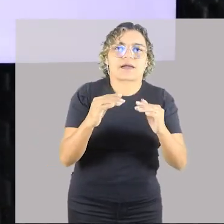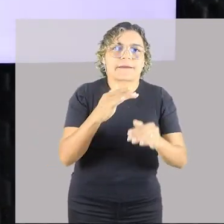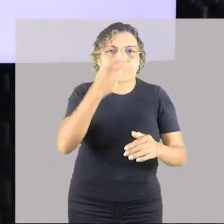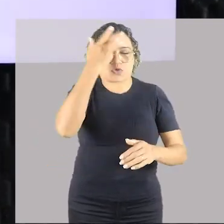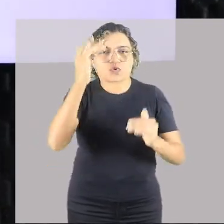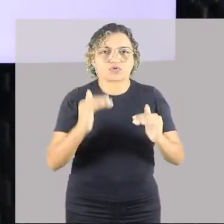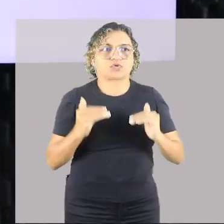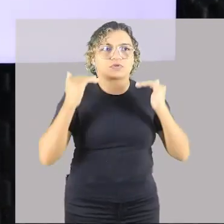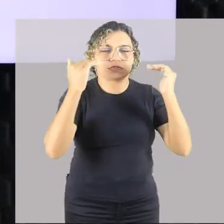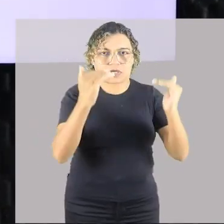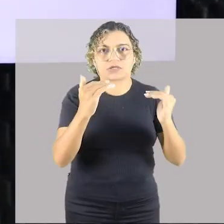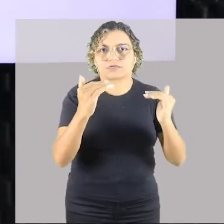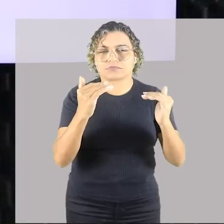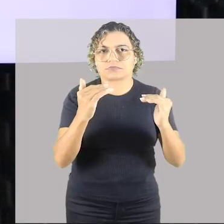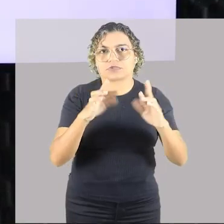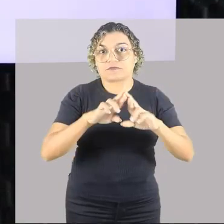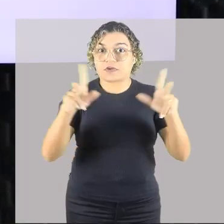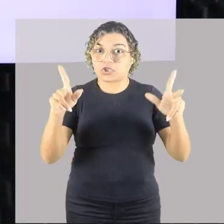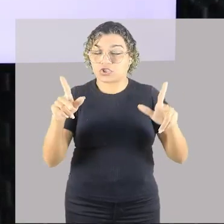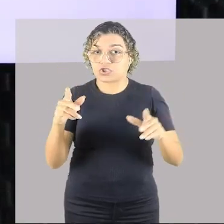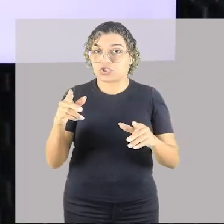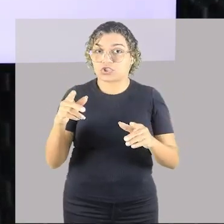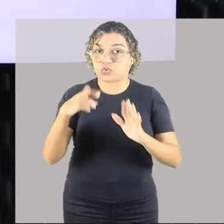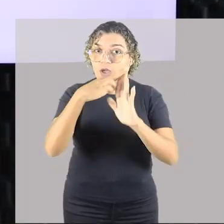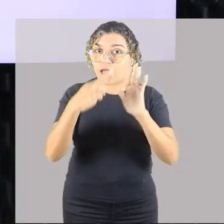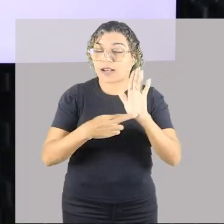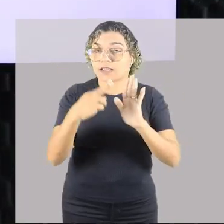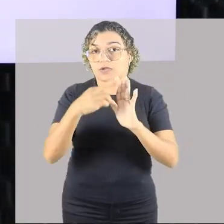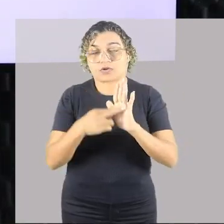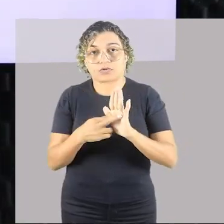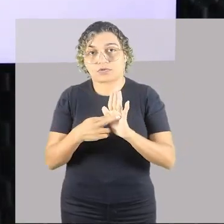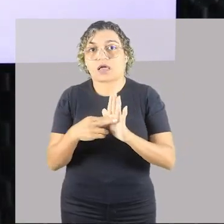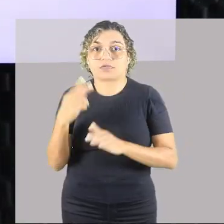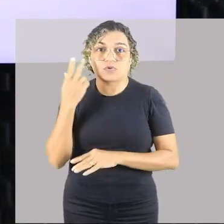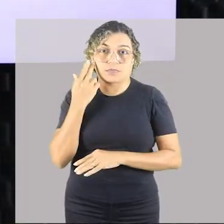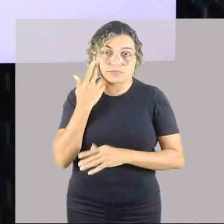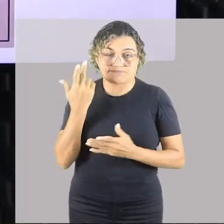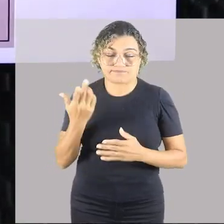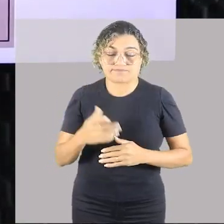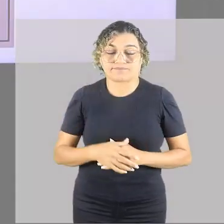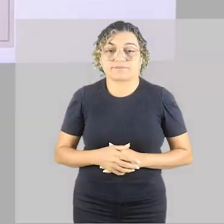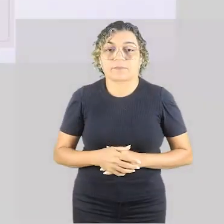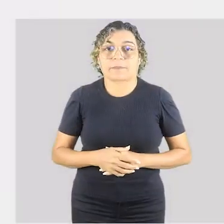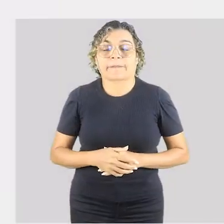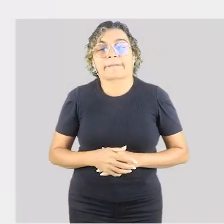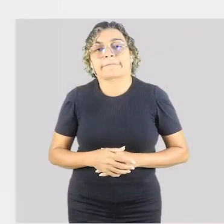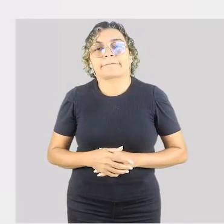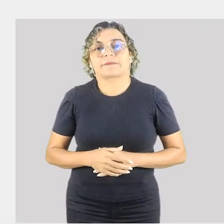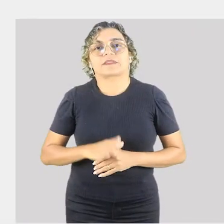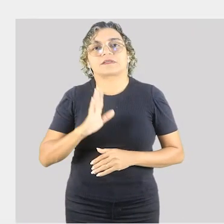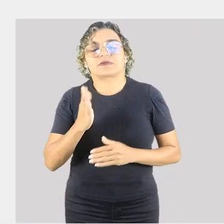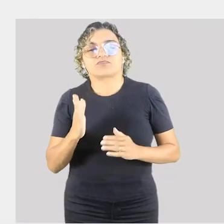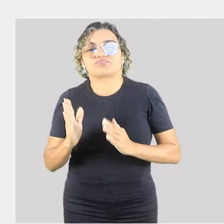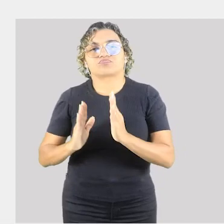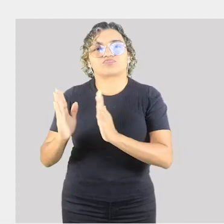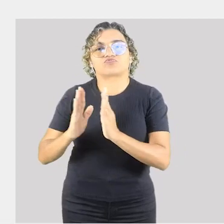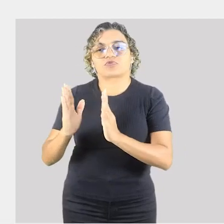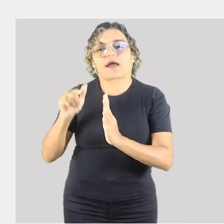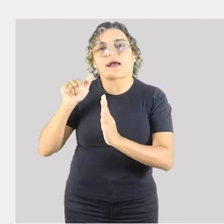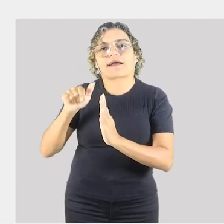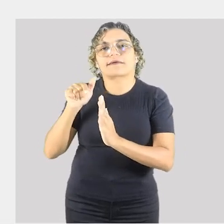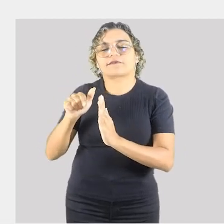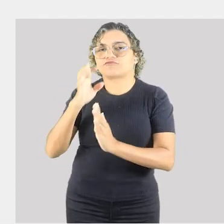pode, desde que motivada, divergir do relatório. Isso também não é incomum de acontecer. E aí chegamos à fase, enfim,